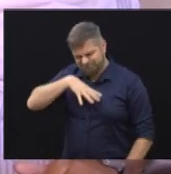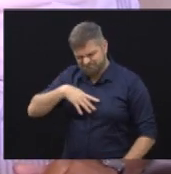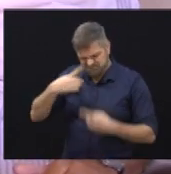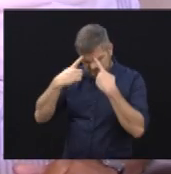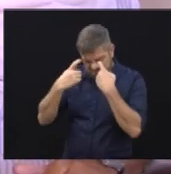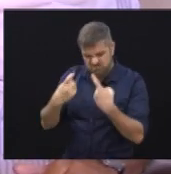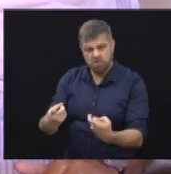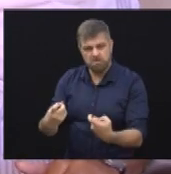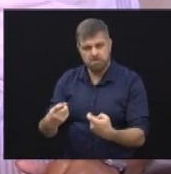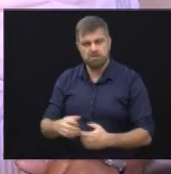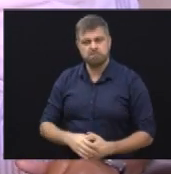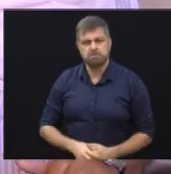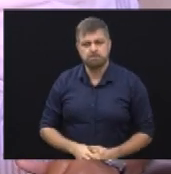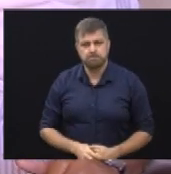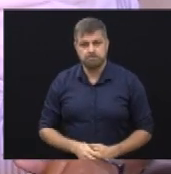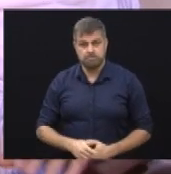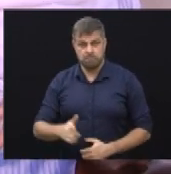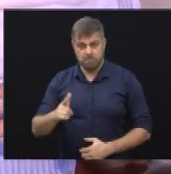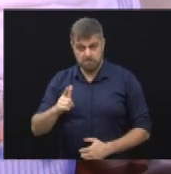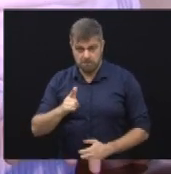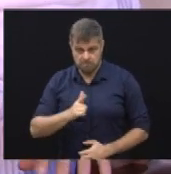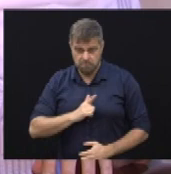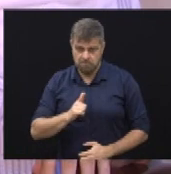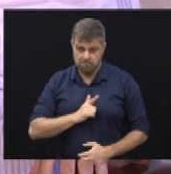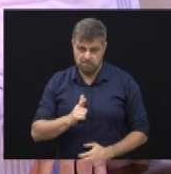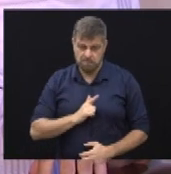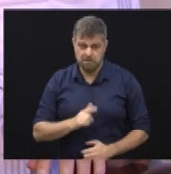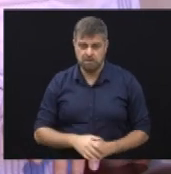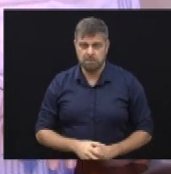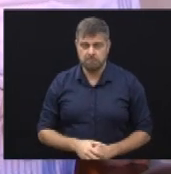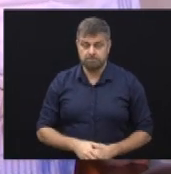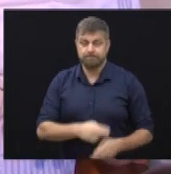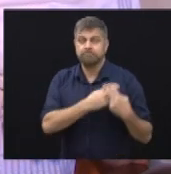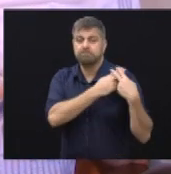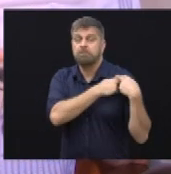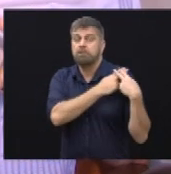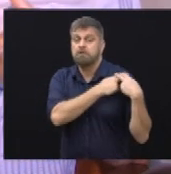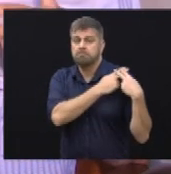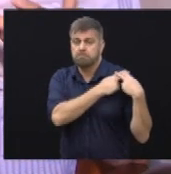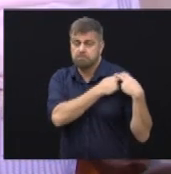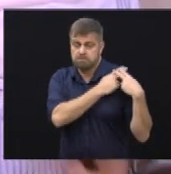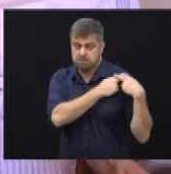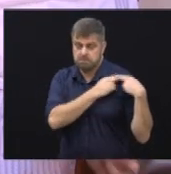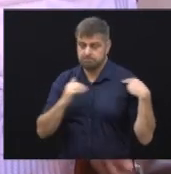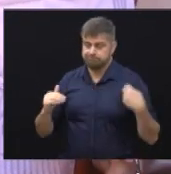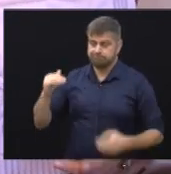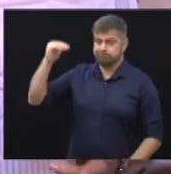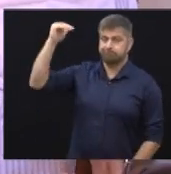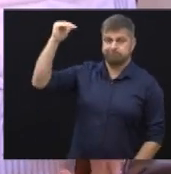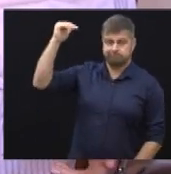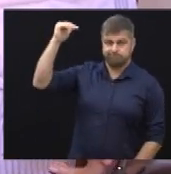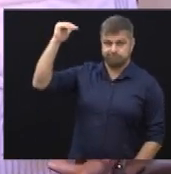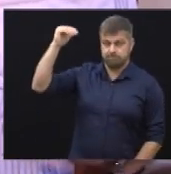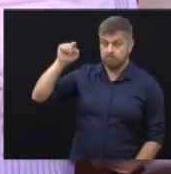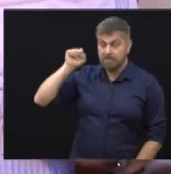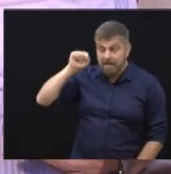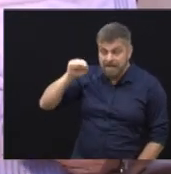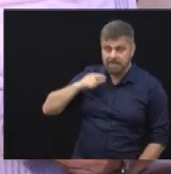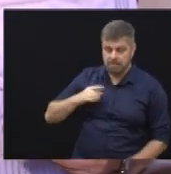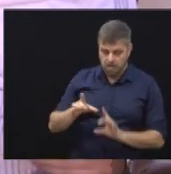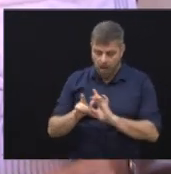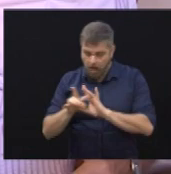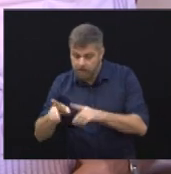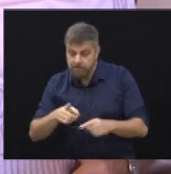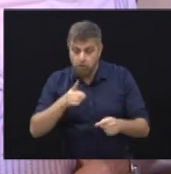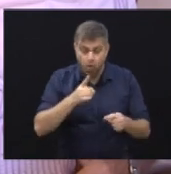agressivo daquela criança. Então, existe, vamos dizer assim, uma responsabilidade do adulto em termos